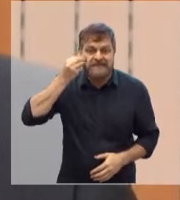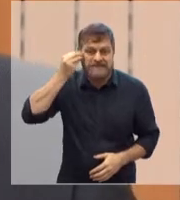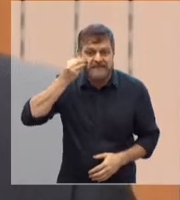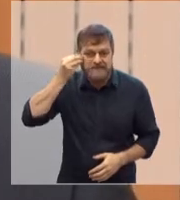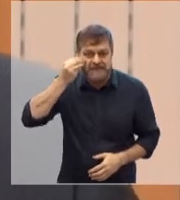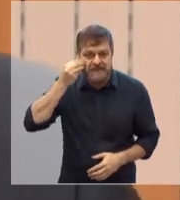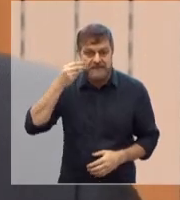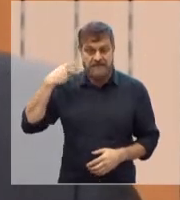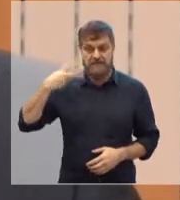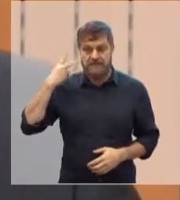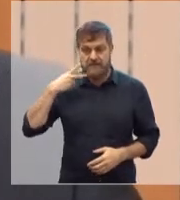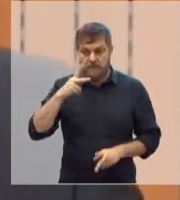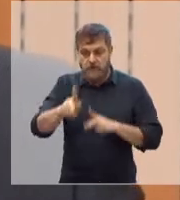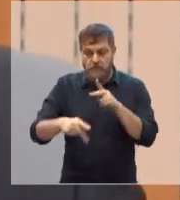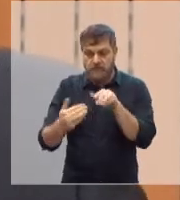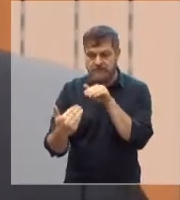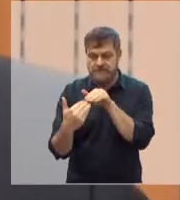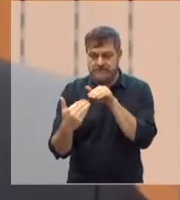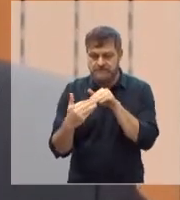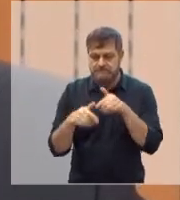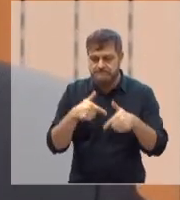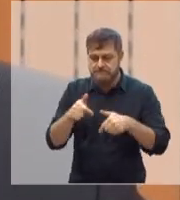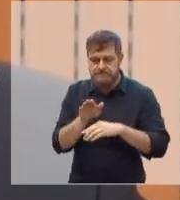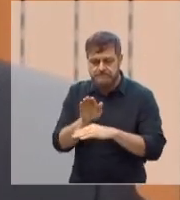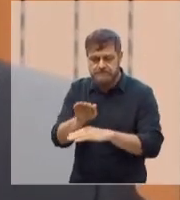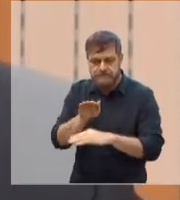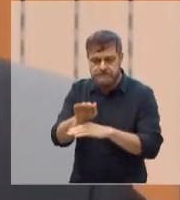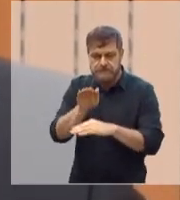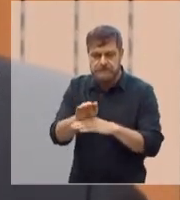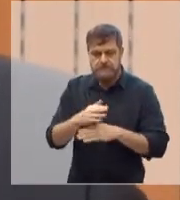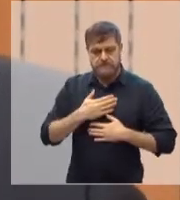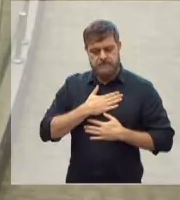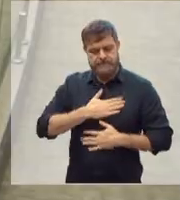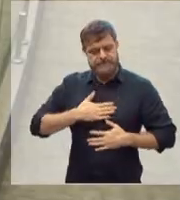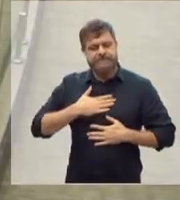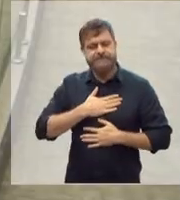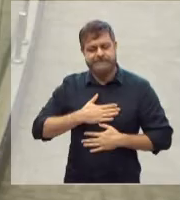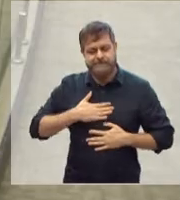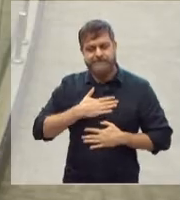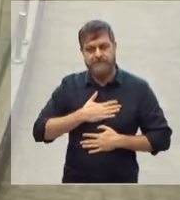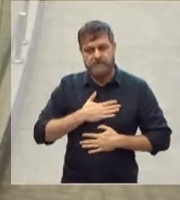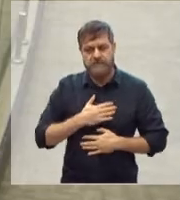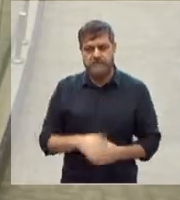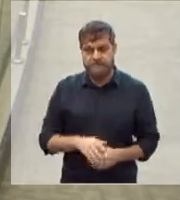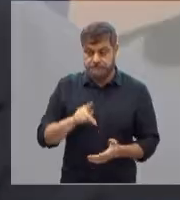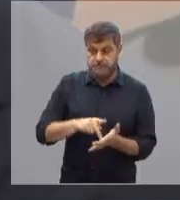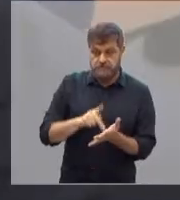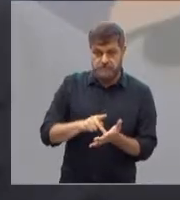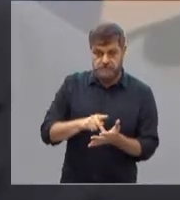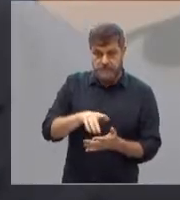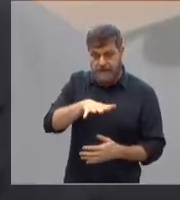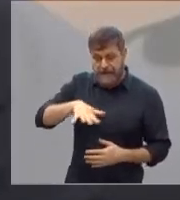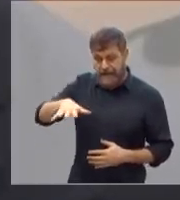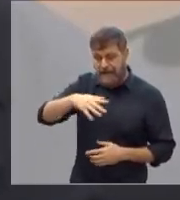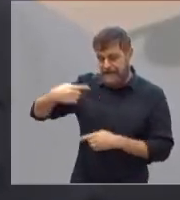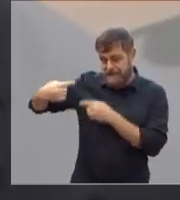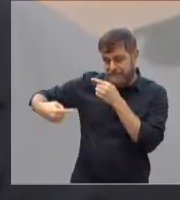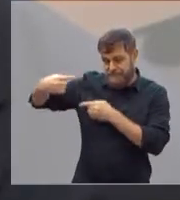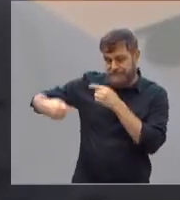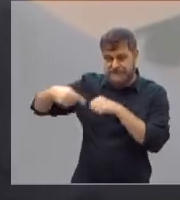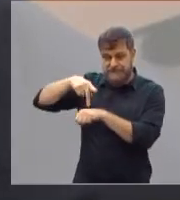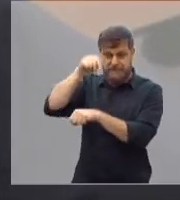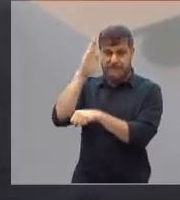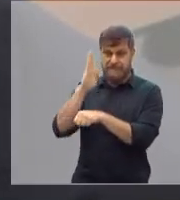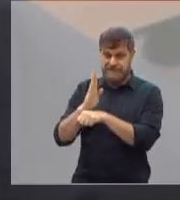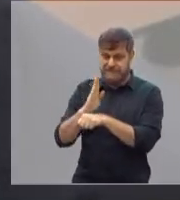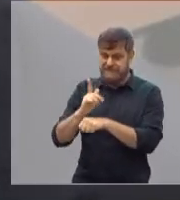aí trabalhando em prol da população. Olha, é muito gratificante. É verdade que a questão política no